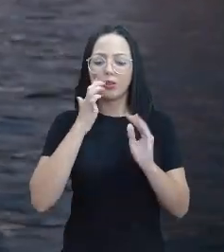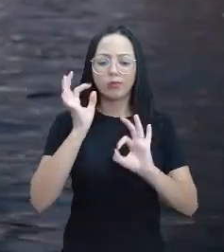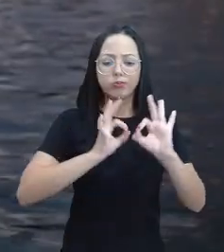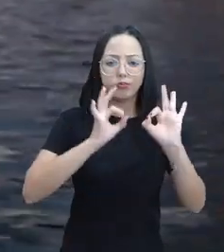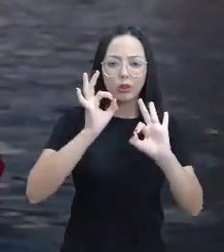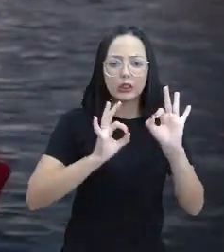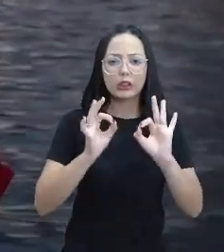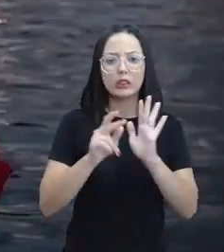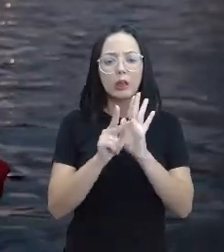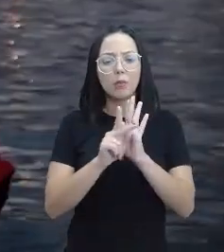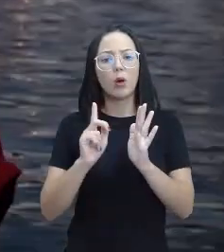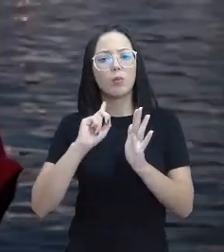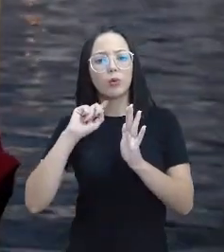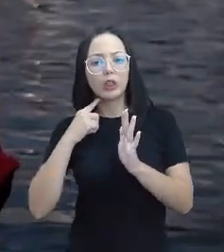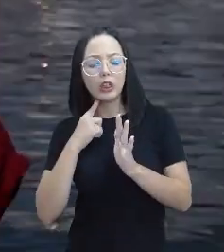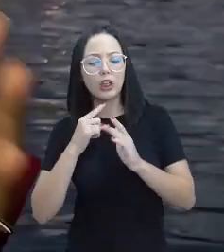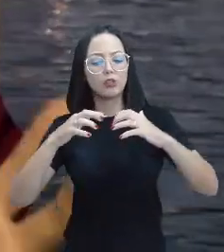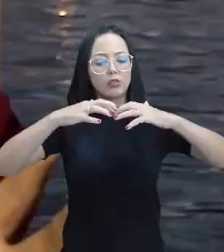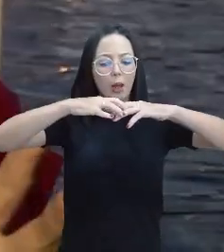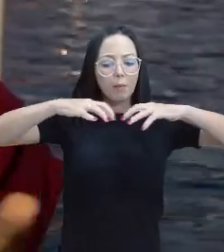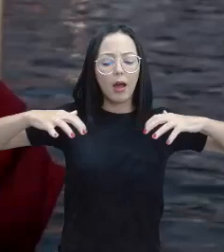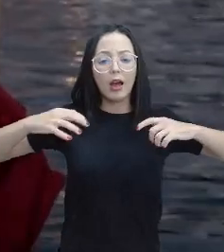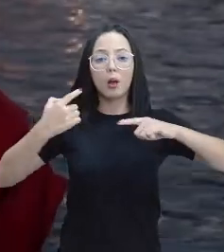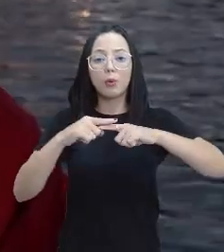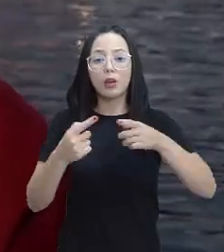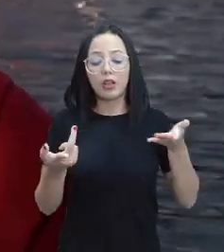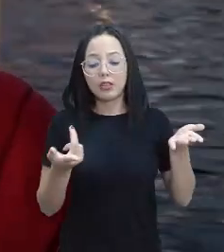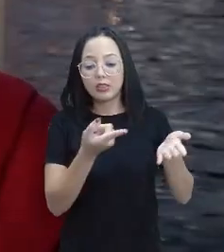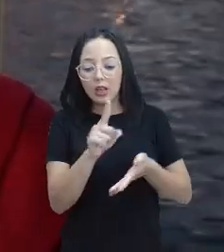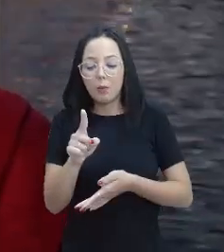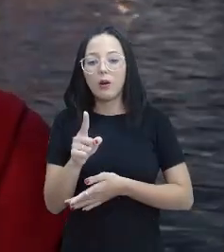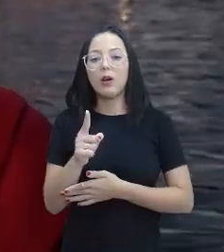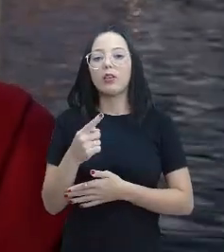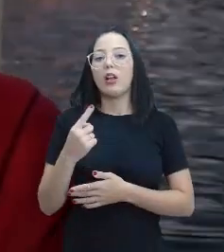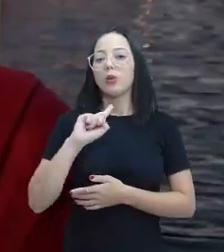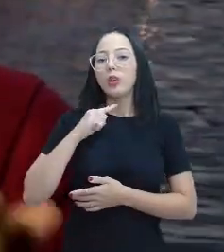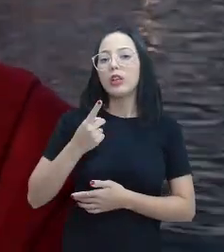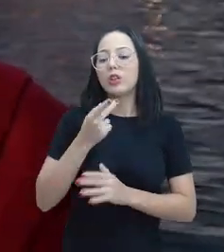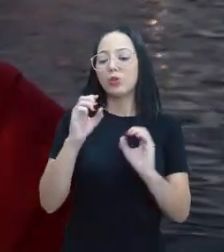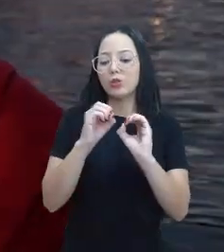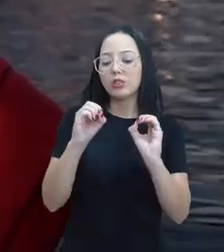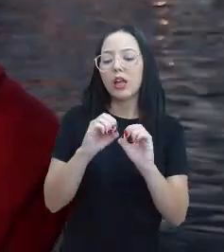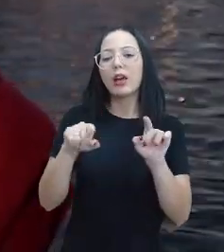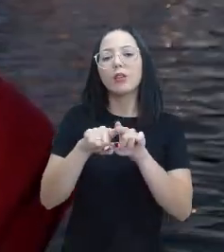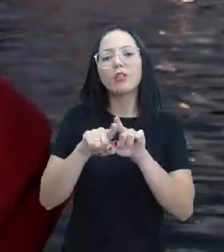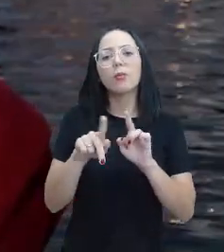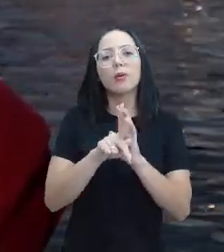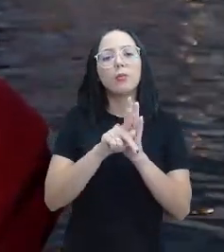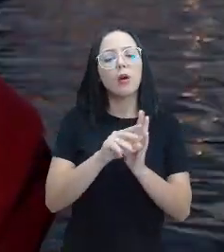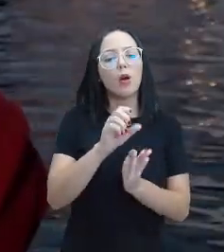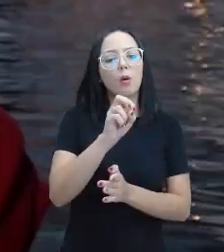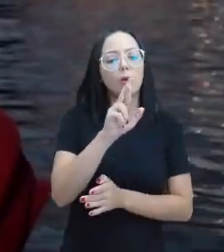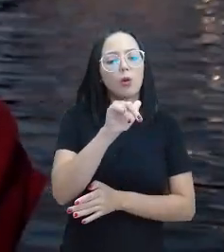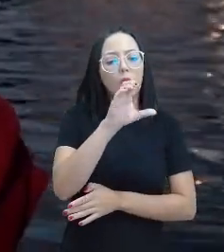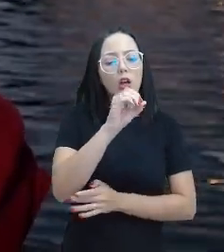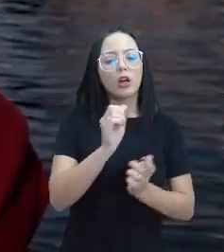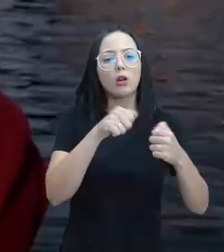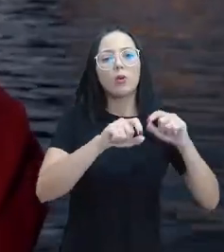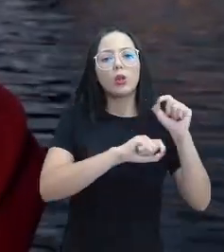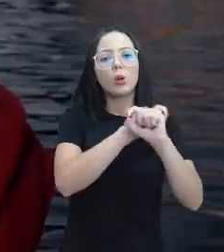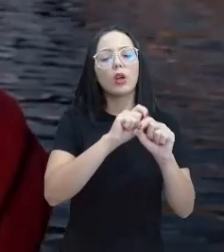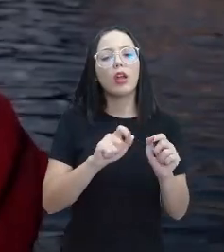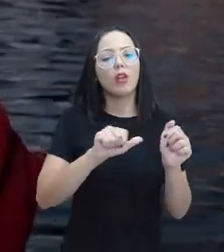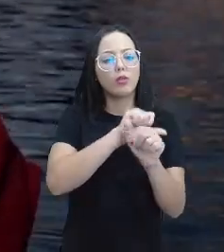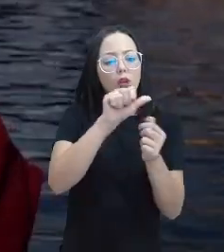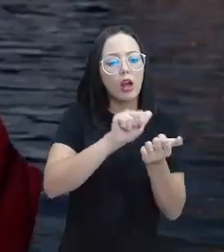resíduos orgânicos, certamente nessa semana do lixo zero vocês vão ouvir muito falar nisso. Os resíduos orgânicos, eles podem ser compostados